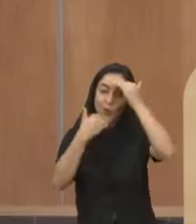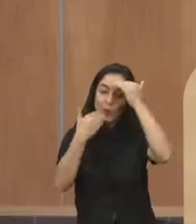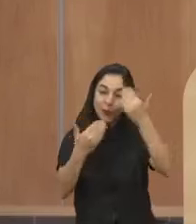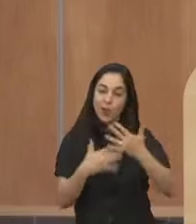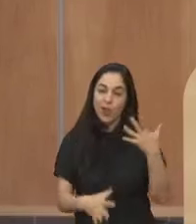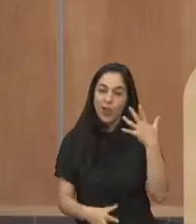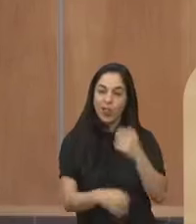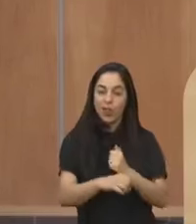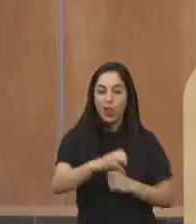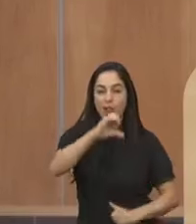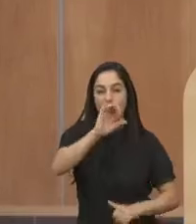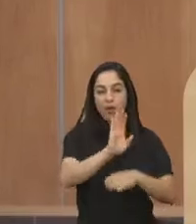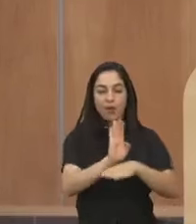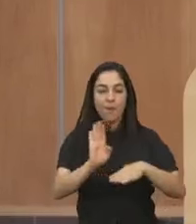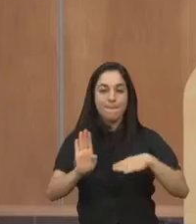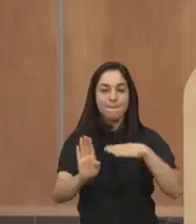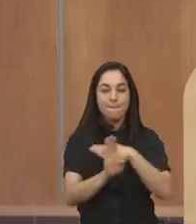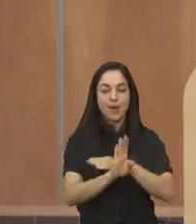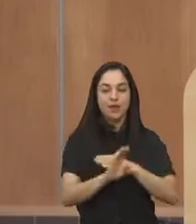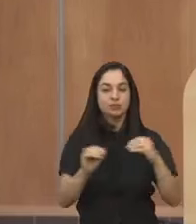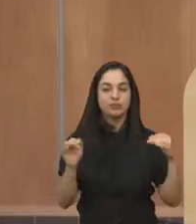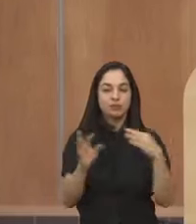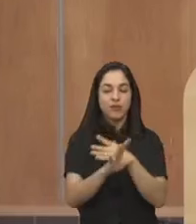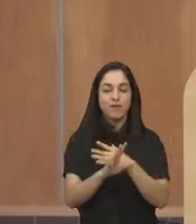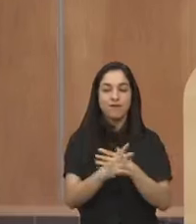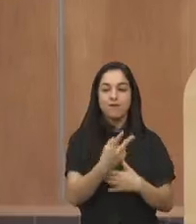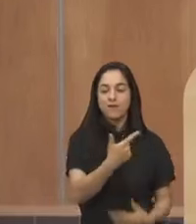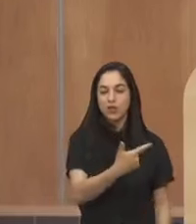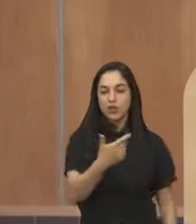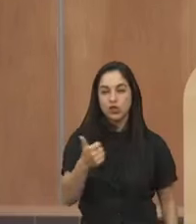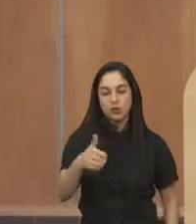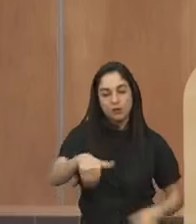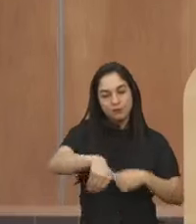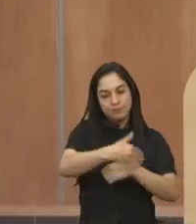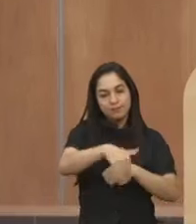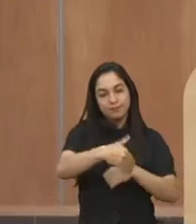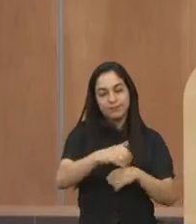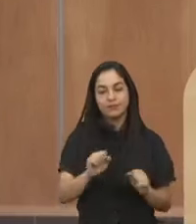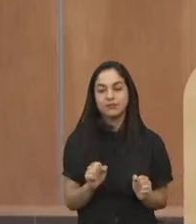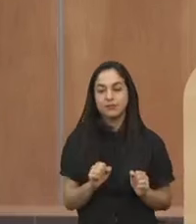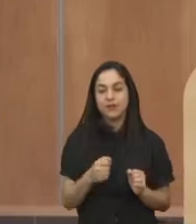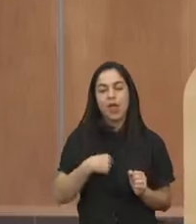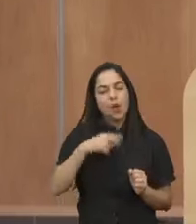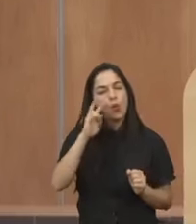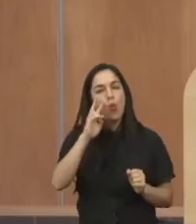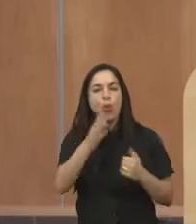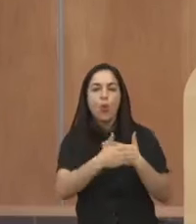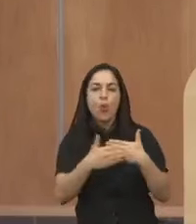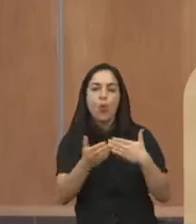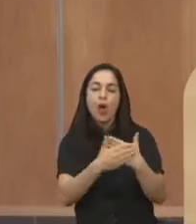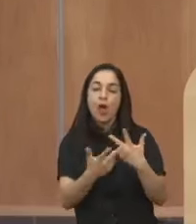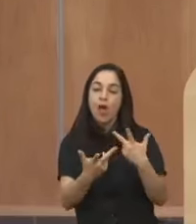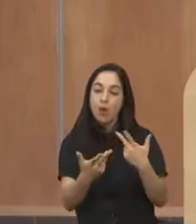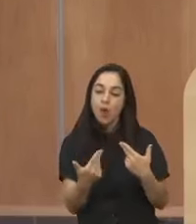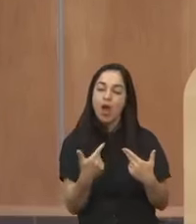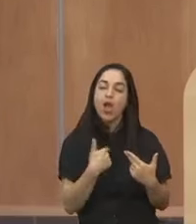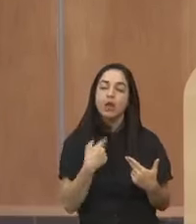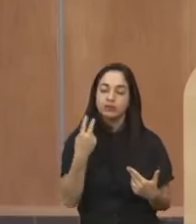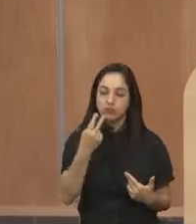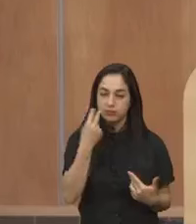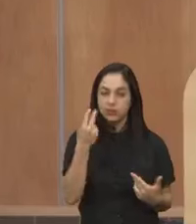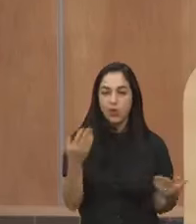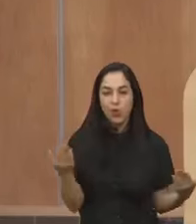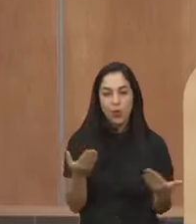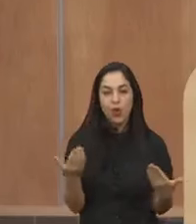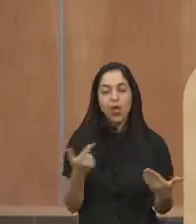9 bairros ali, urbanos, 21 estradas e sei a dificuldade das pessoas nas zonas rurais. Olhei com todo o carinho como olho hoje sendo vereador. Quero fazer